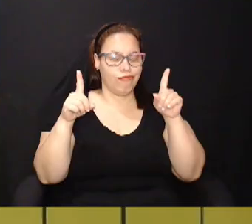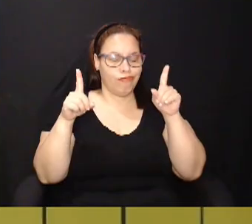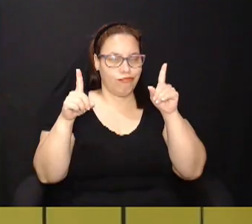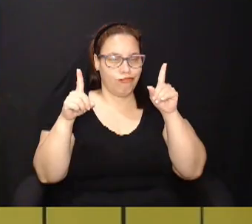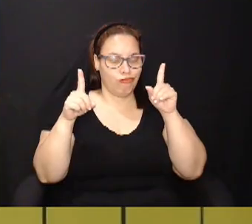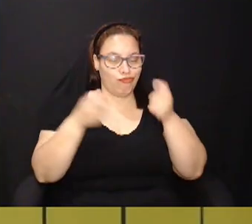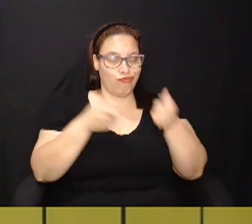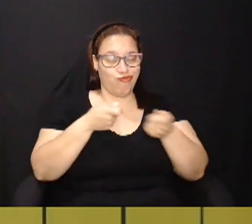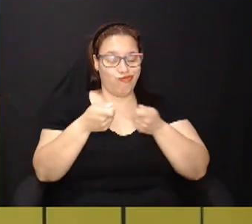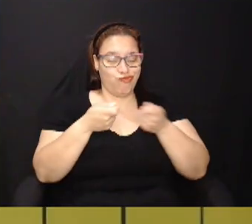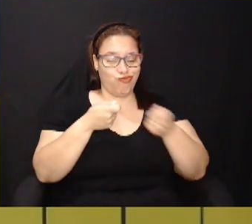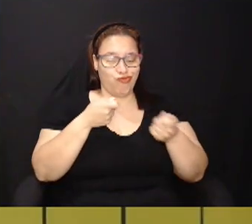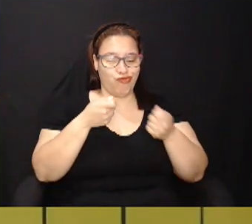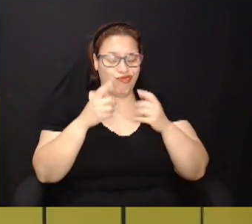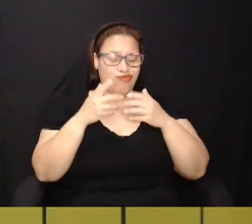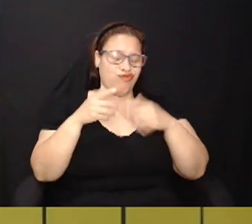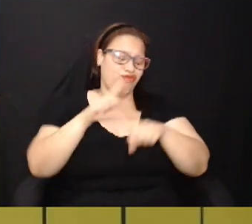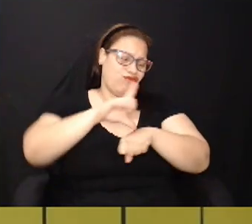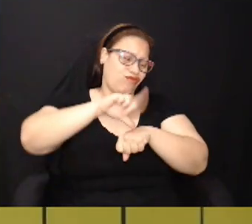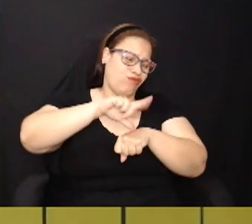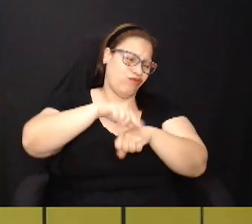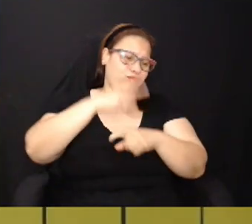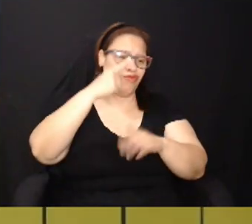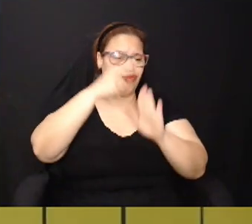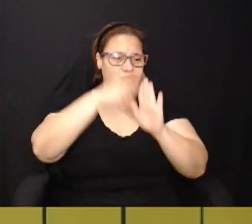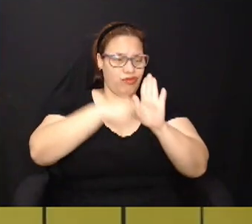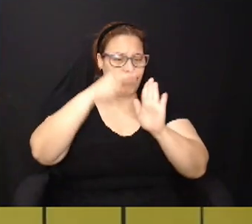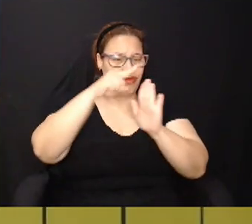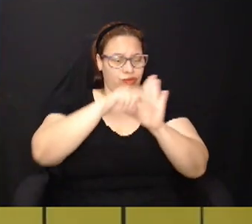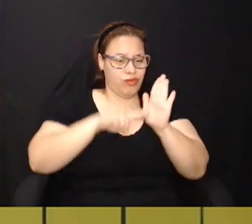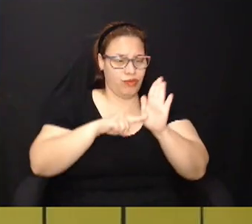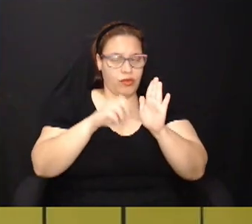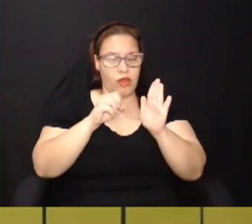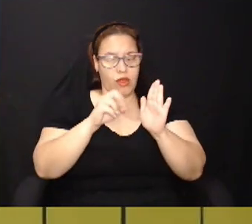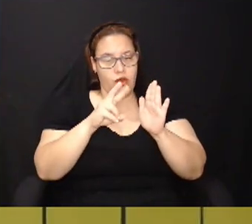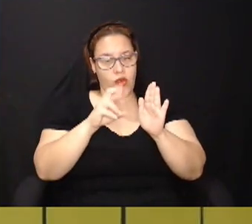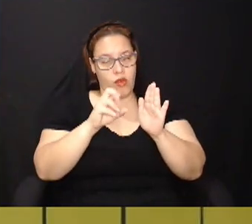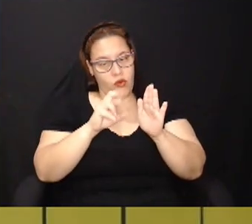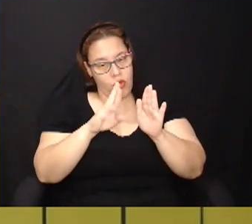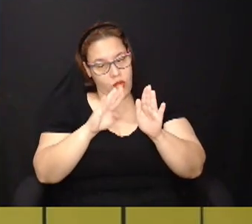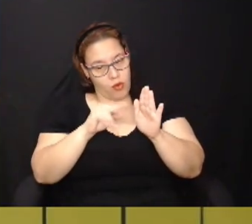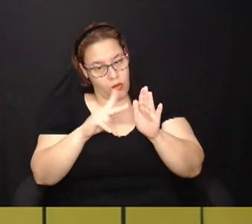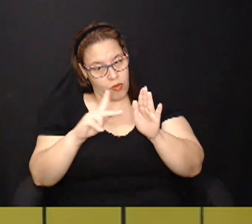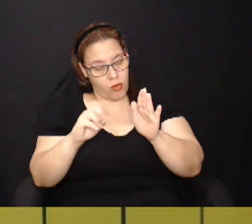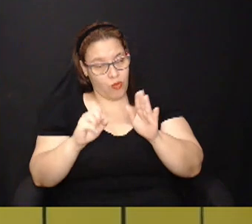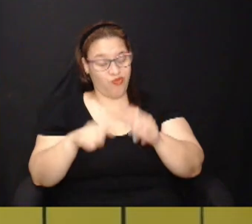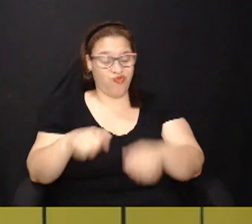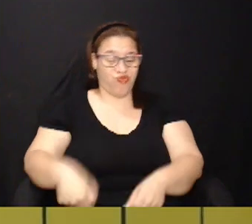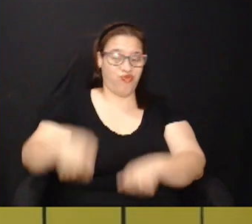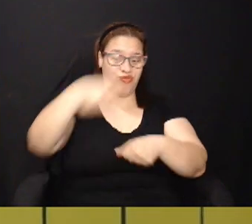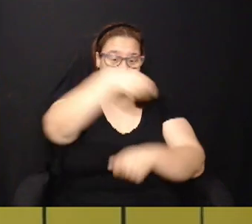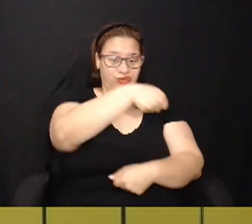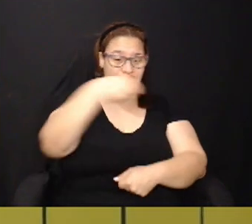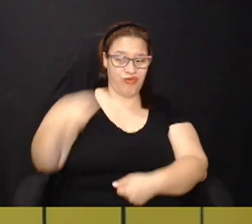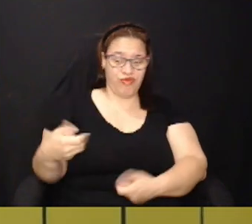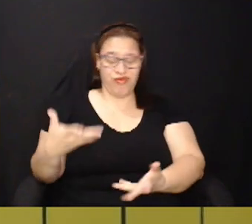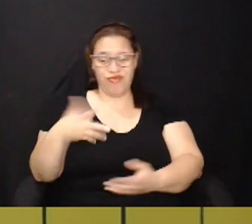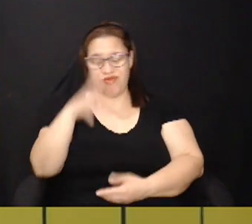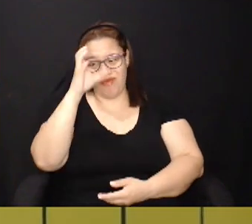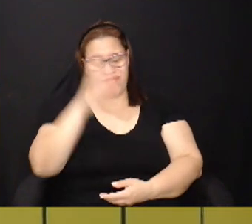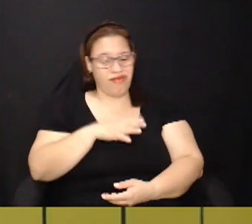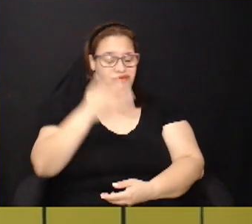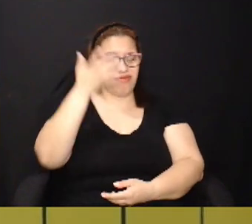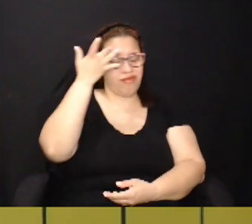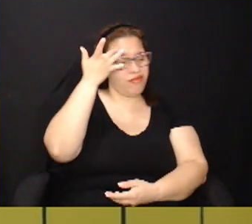imprevistos, atrasos, cancelamentos, overbooking e até problemas com a bagagem. O que muitos passageiros não sabem é